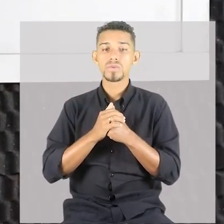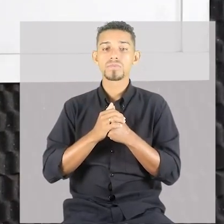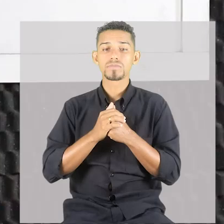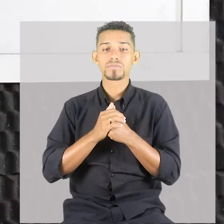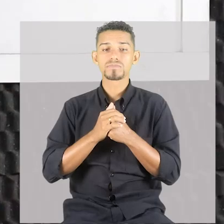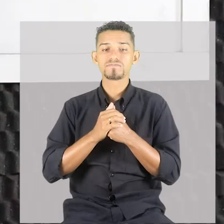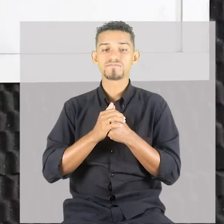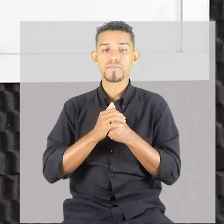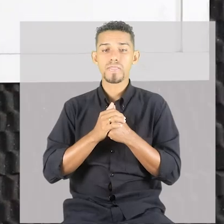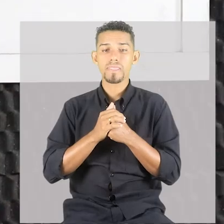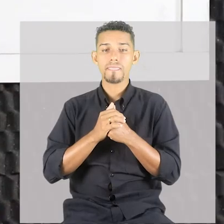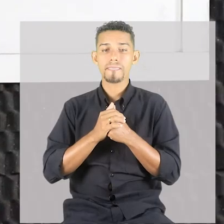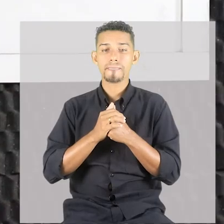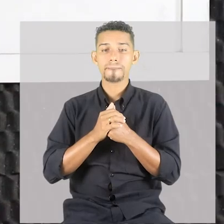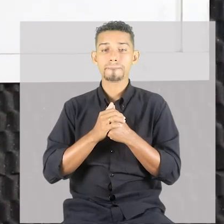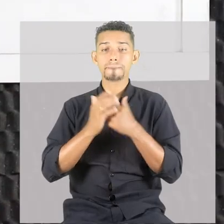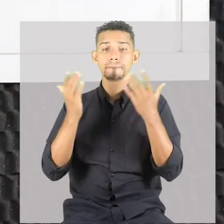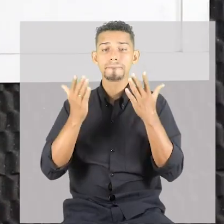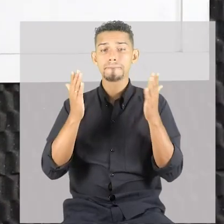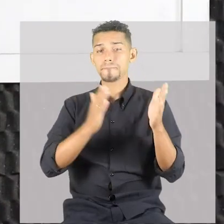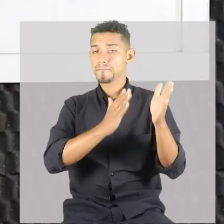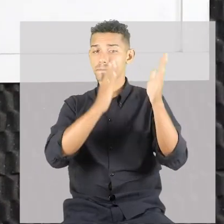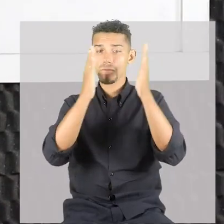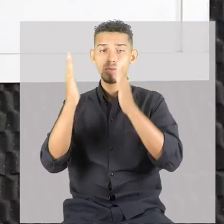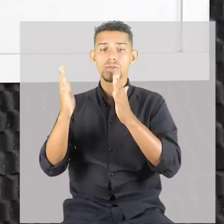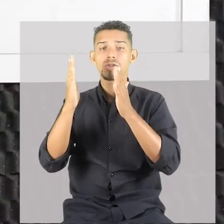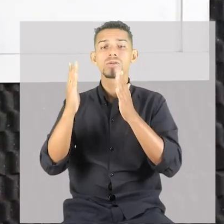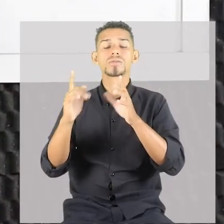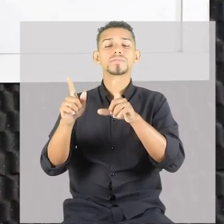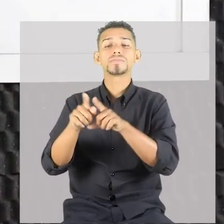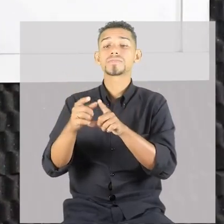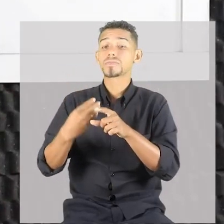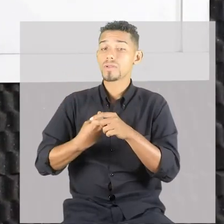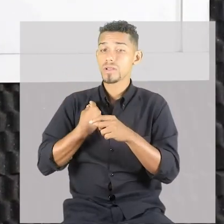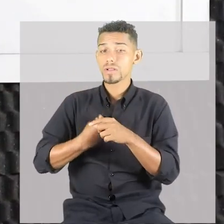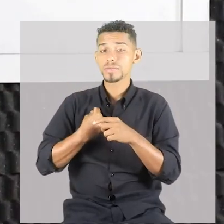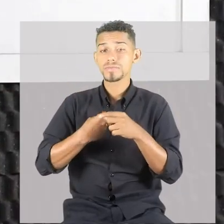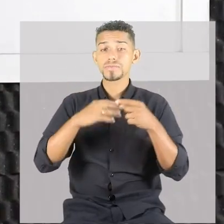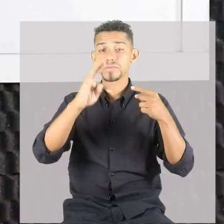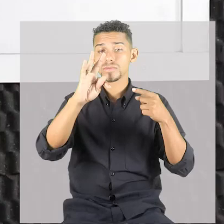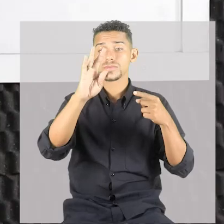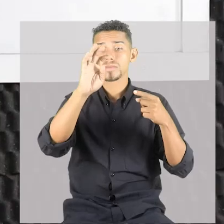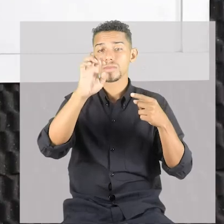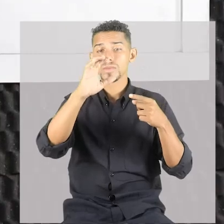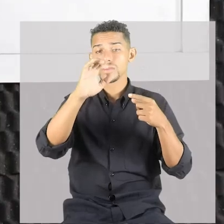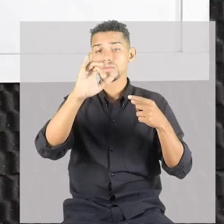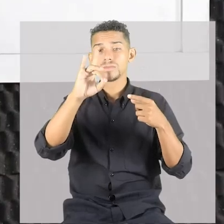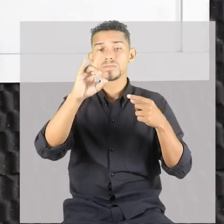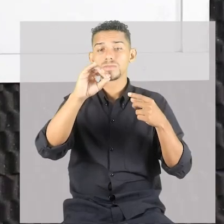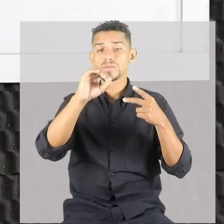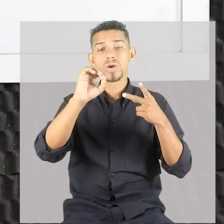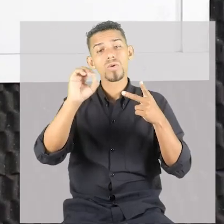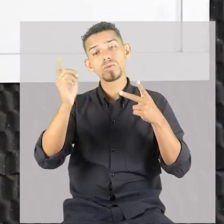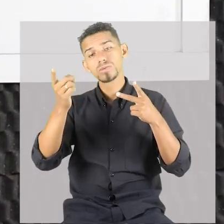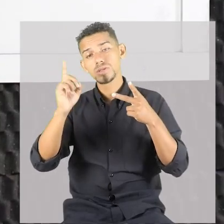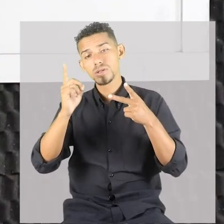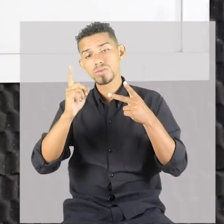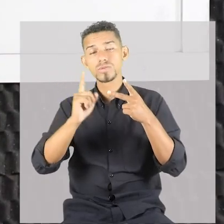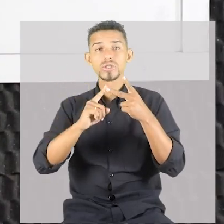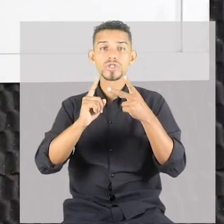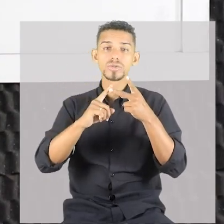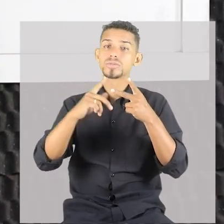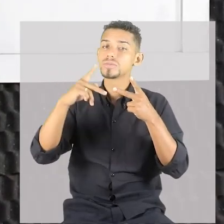preenchido, certo? A gente vai colocar aqui também quanto à presença ou não de tecidos e quanto à presença ou não